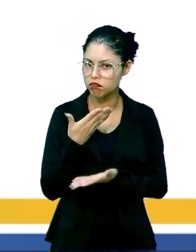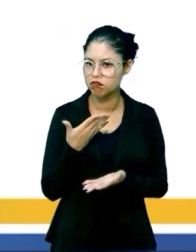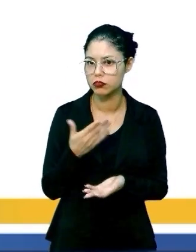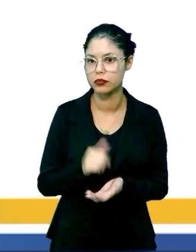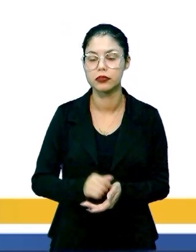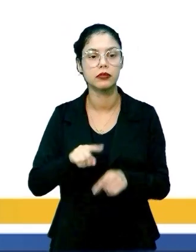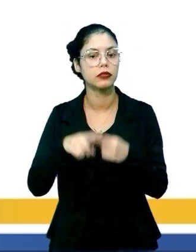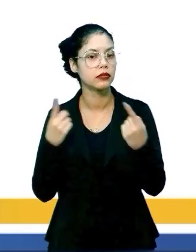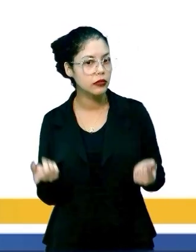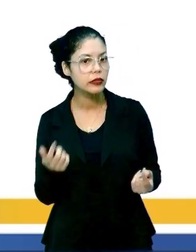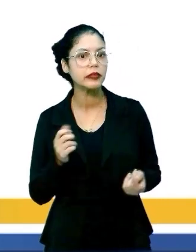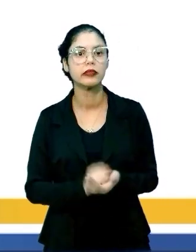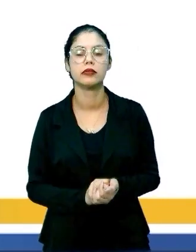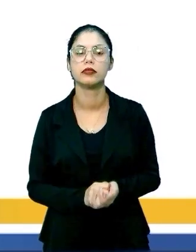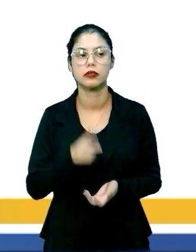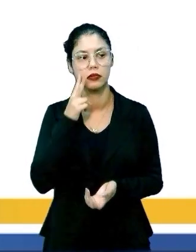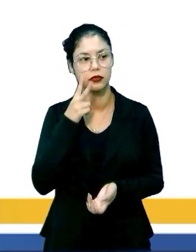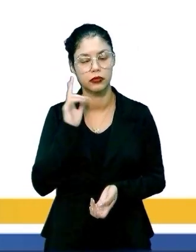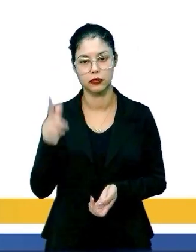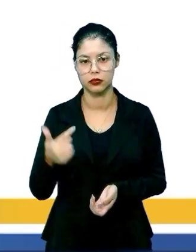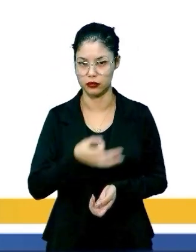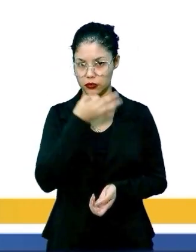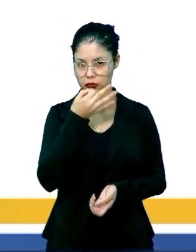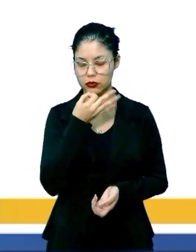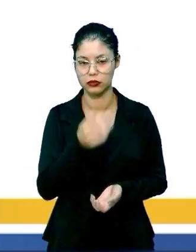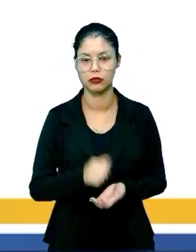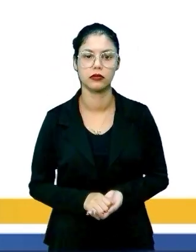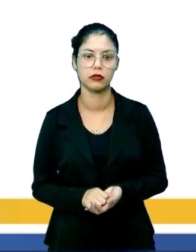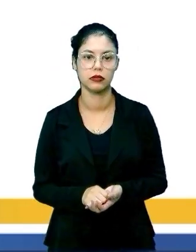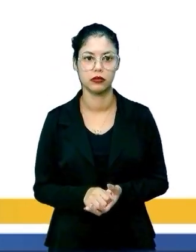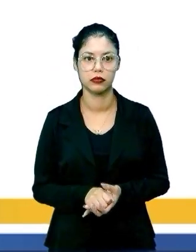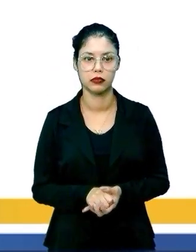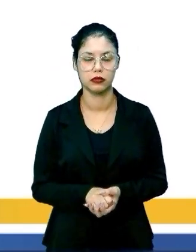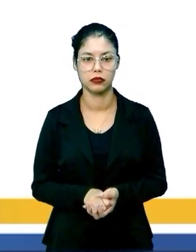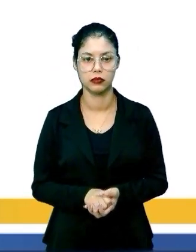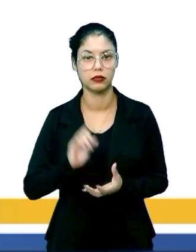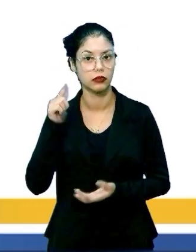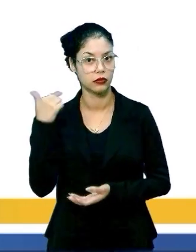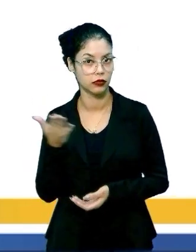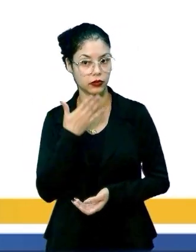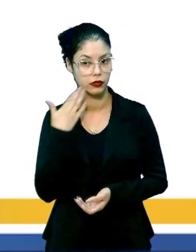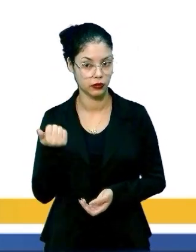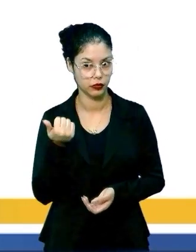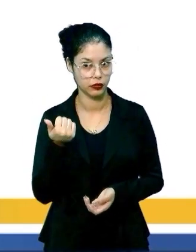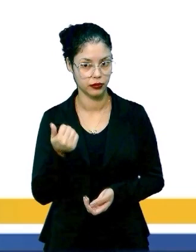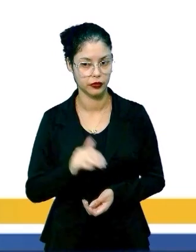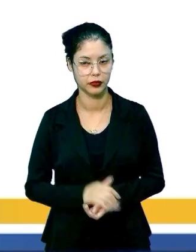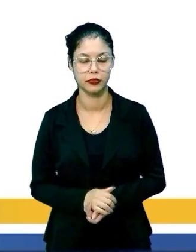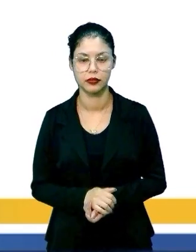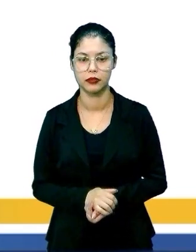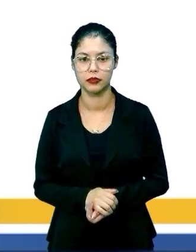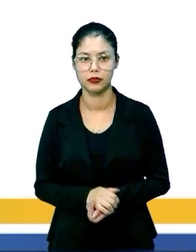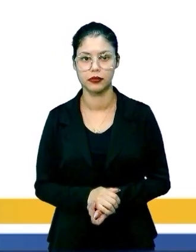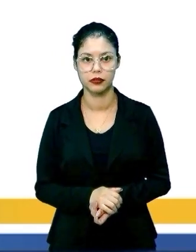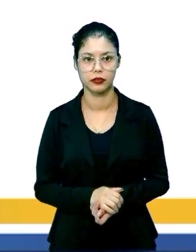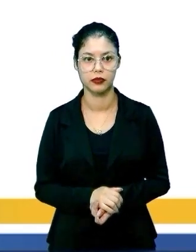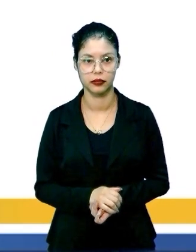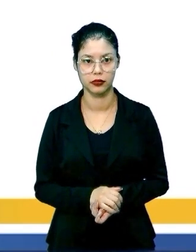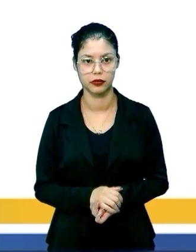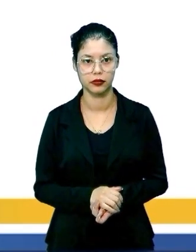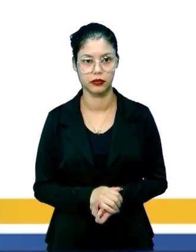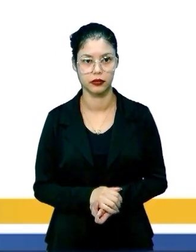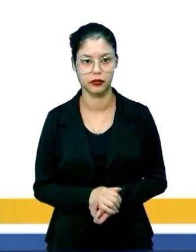vantajosa, mas nós podemos ver as outras opções para ver se tem outra melhor do que essa. Vamos às